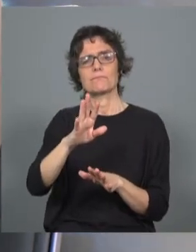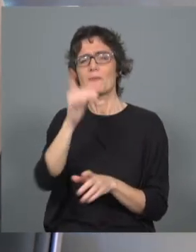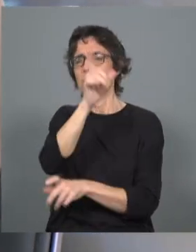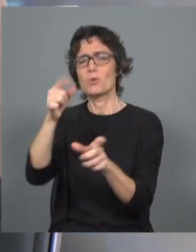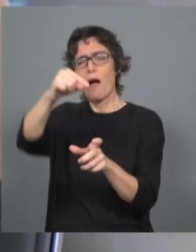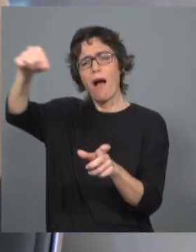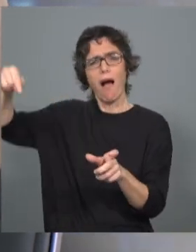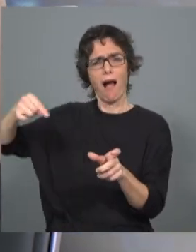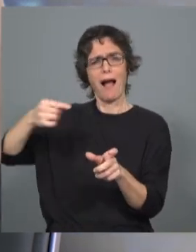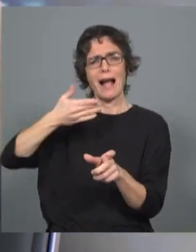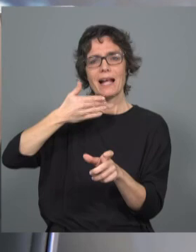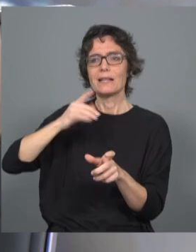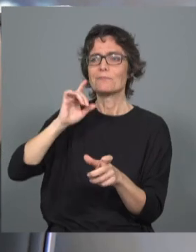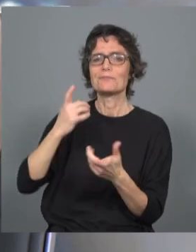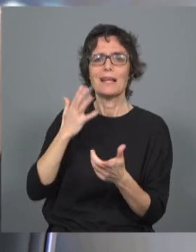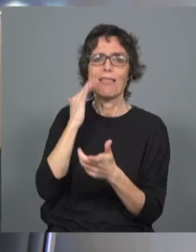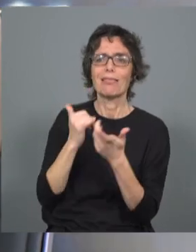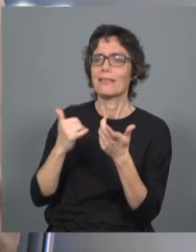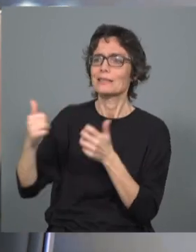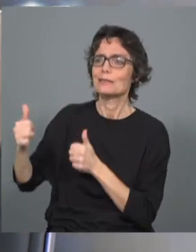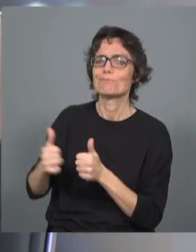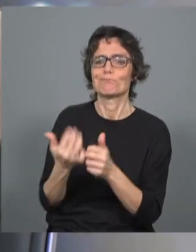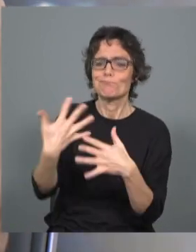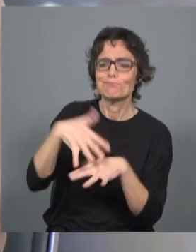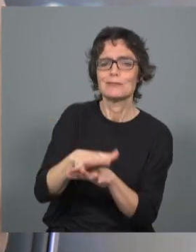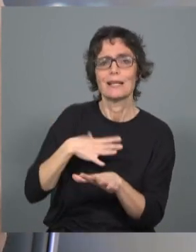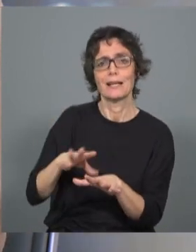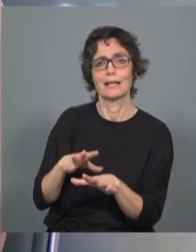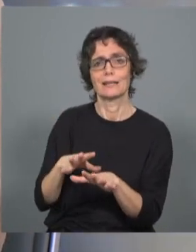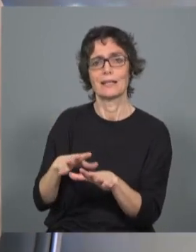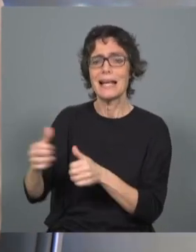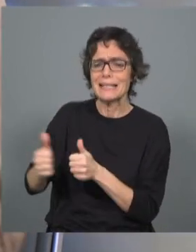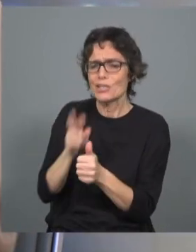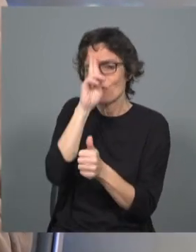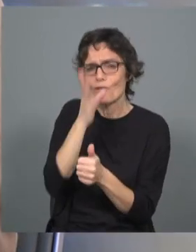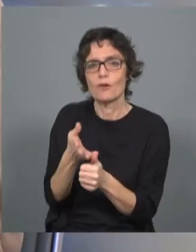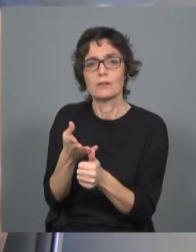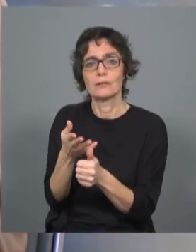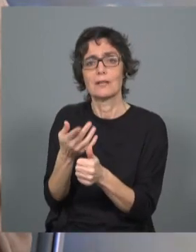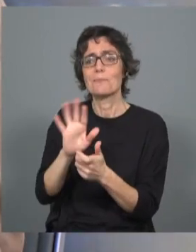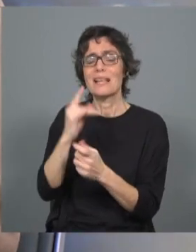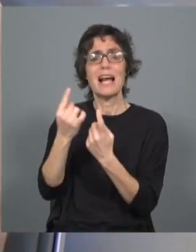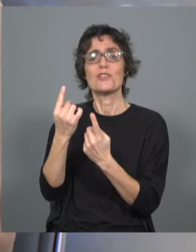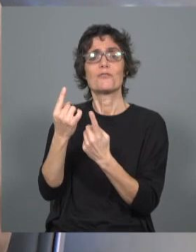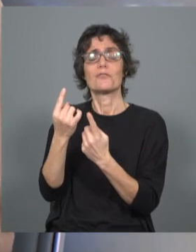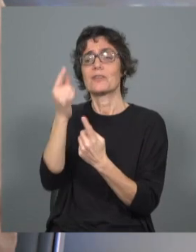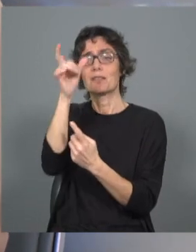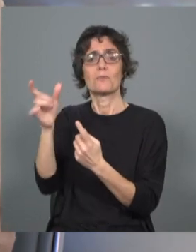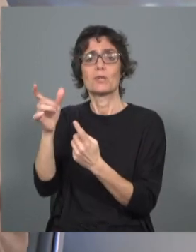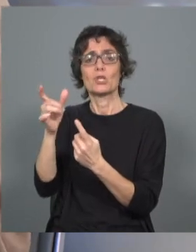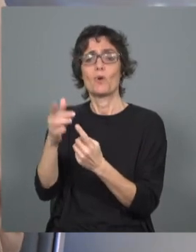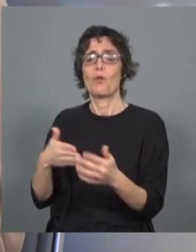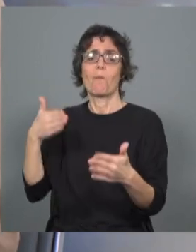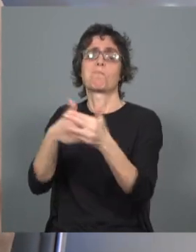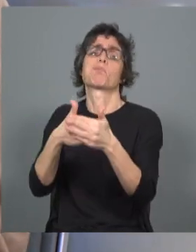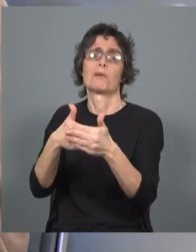ser integrada, que faz caminho mesmo, e muitos não fazem porque, pronto, barram com uma parede ou com uma pessoa